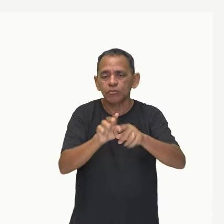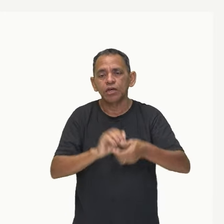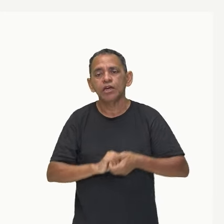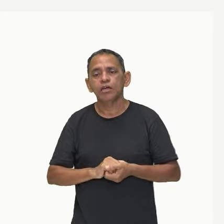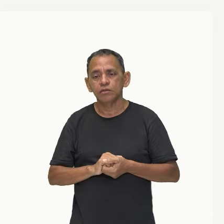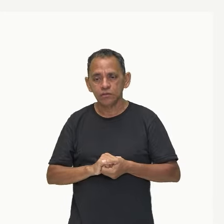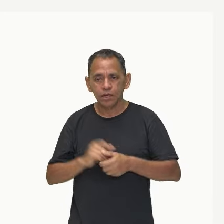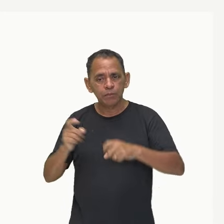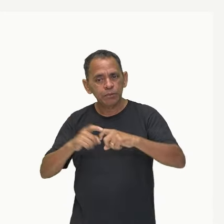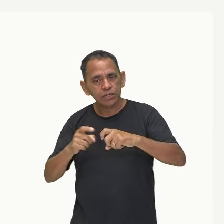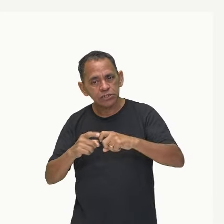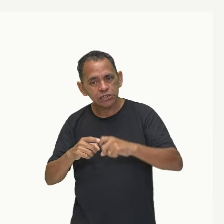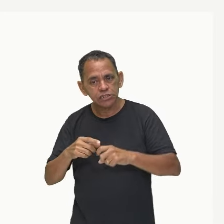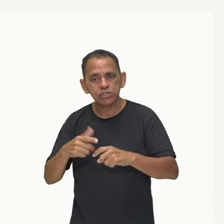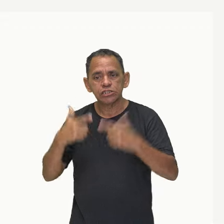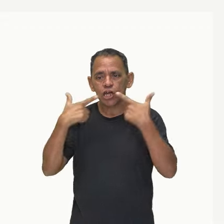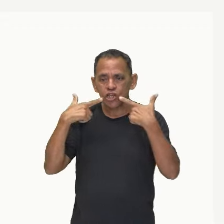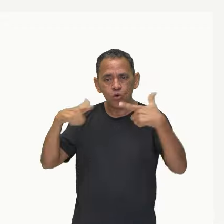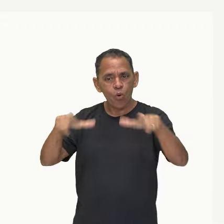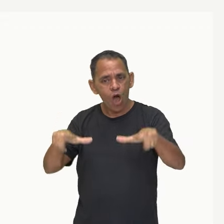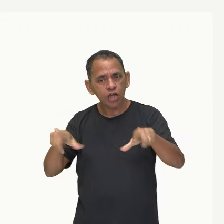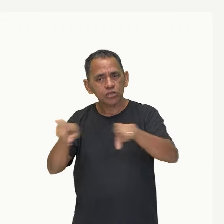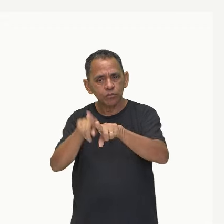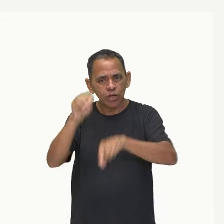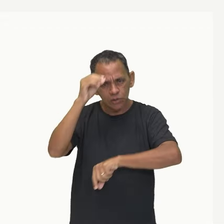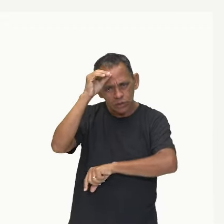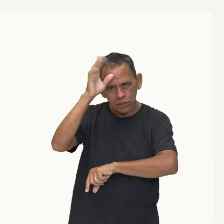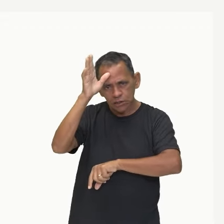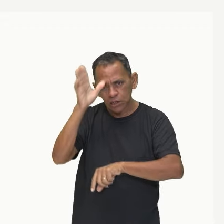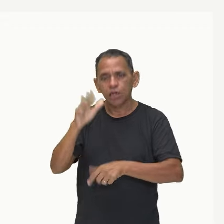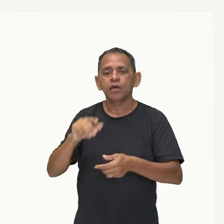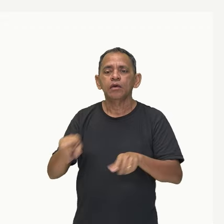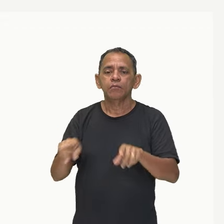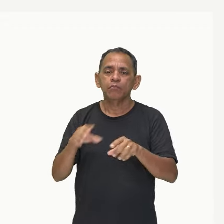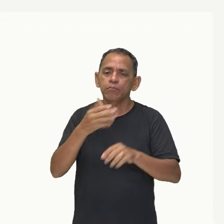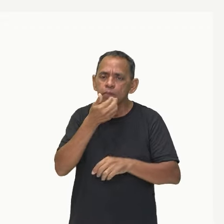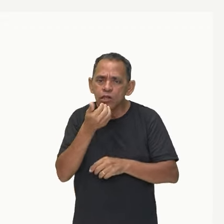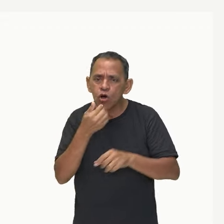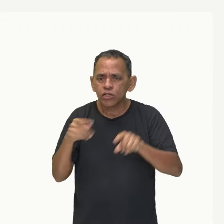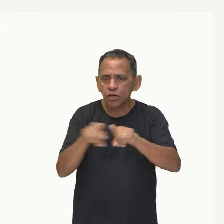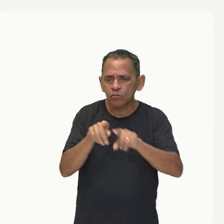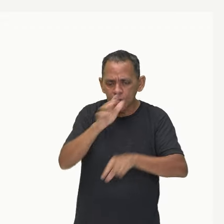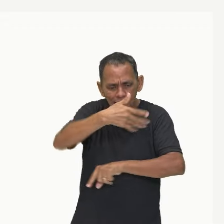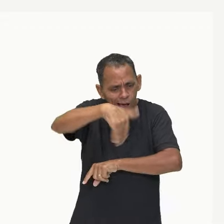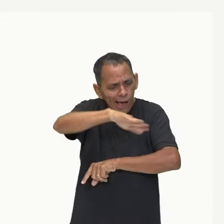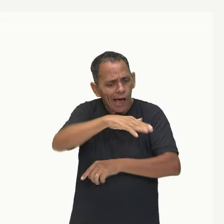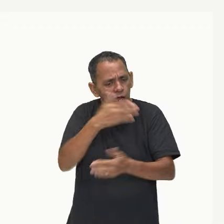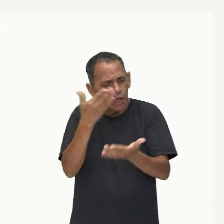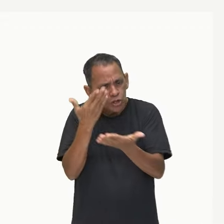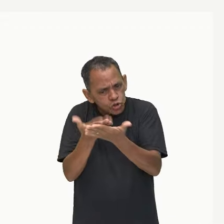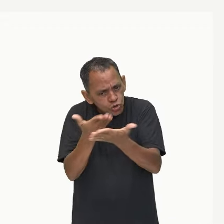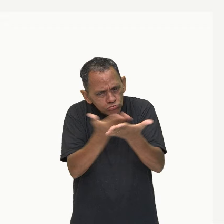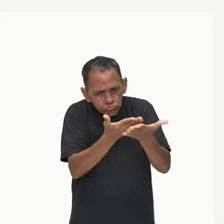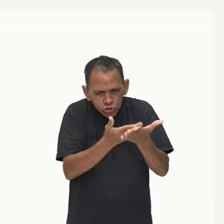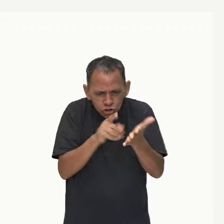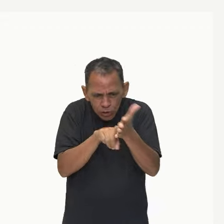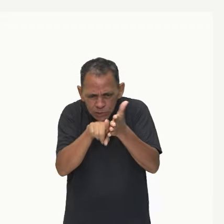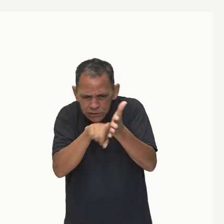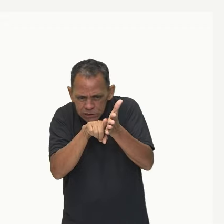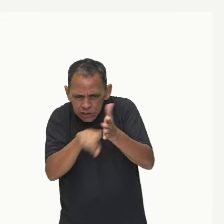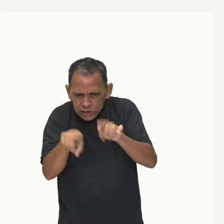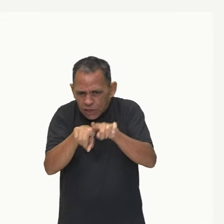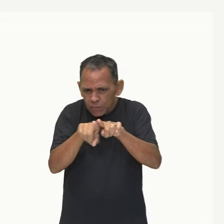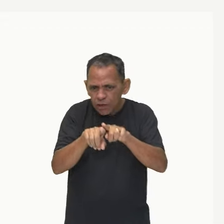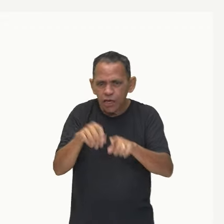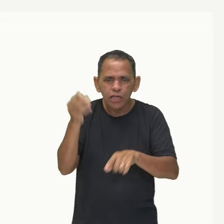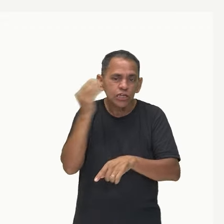linguagem que a gente vai começando a compreender um pouco mais, o meio ambiente que a gente estuda e tenta entender e tenta buscar cada vez mais